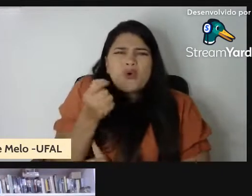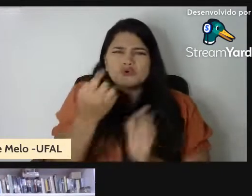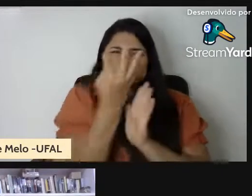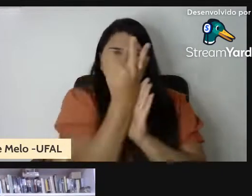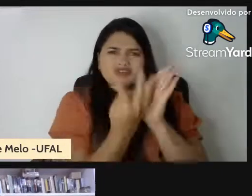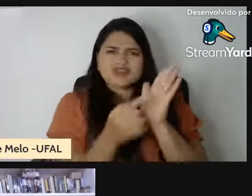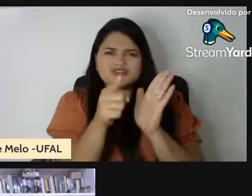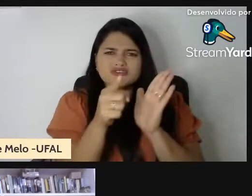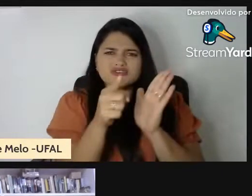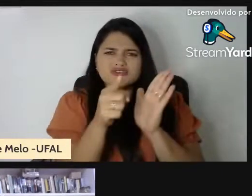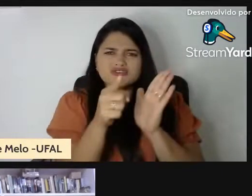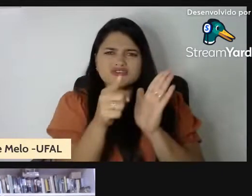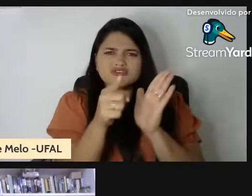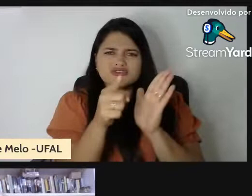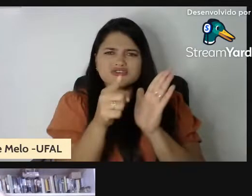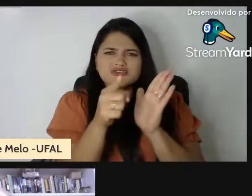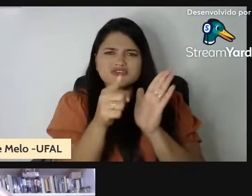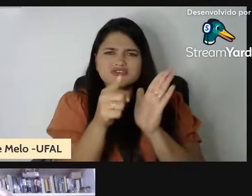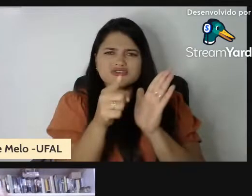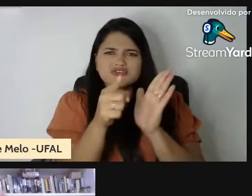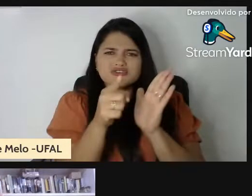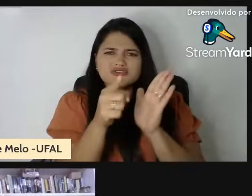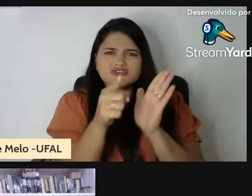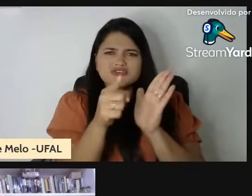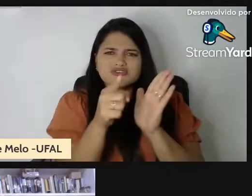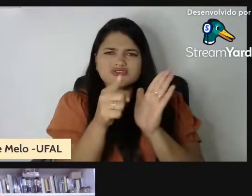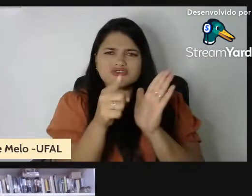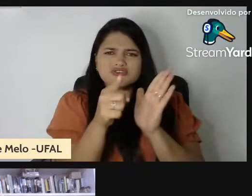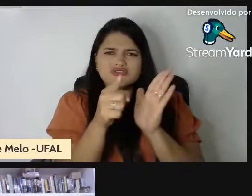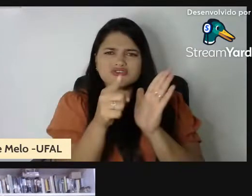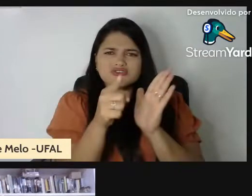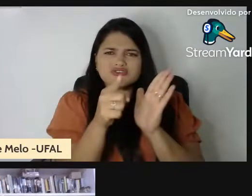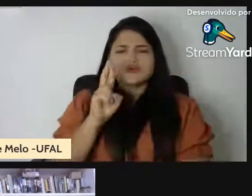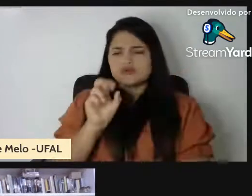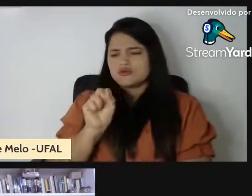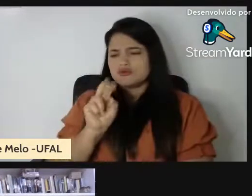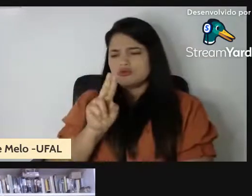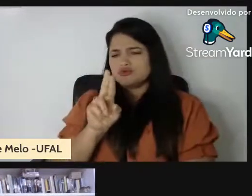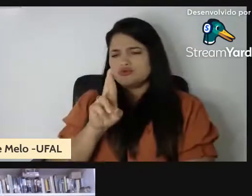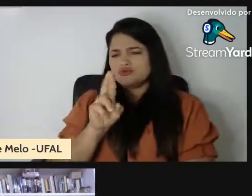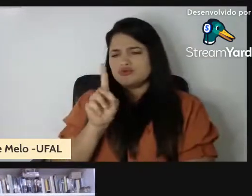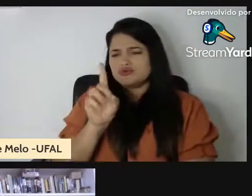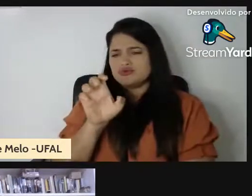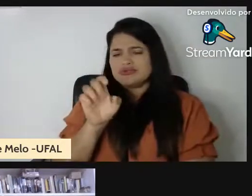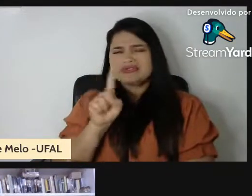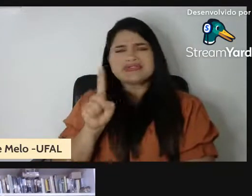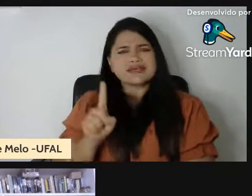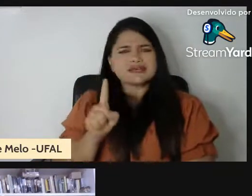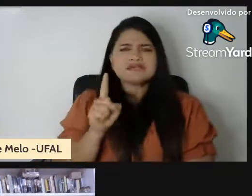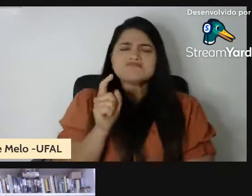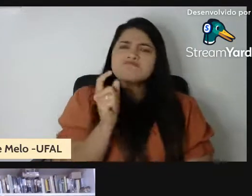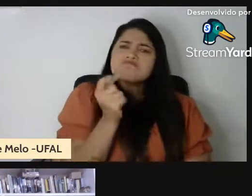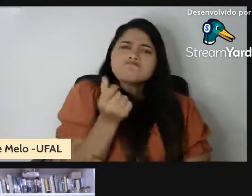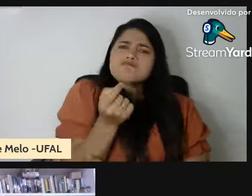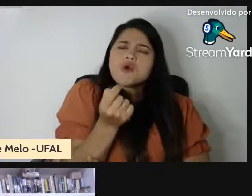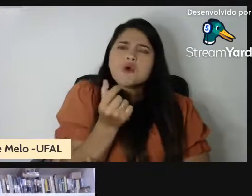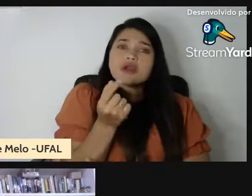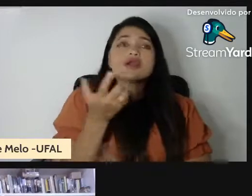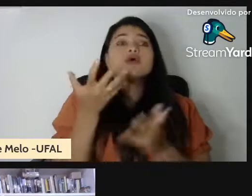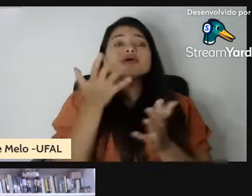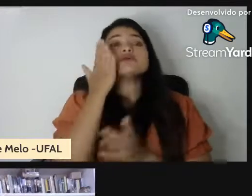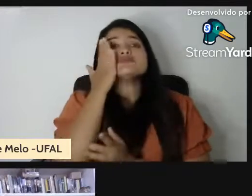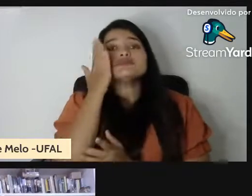eu queria saber de você, pode ser que não tenha sido da sua pesquisa, mas da sua posição, né, pessoal, como